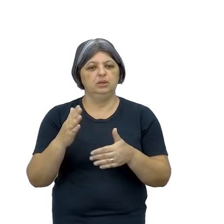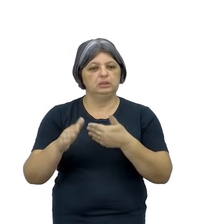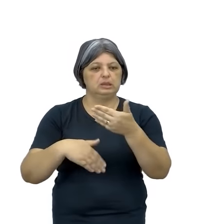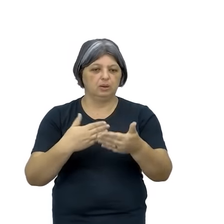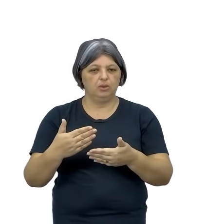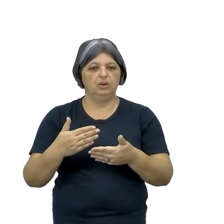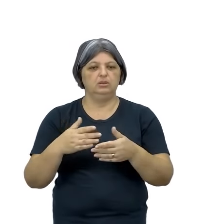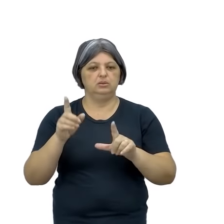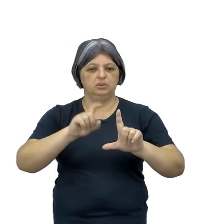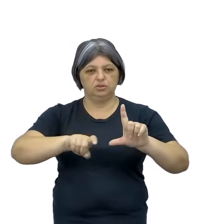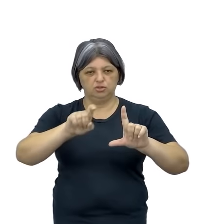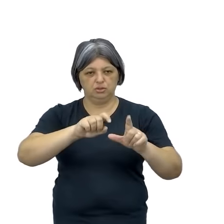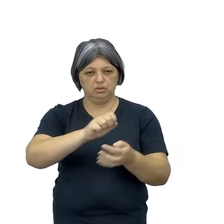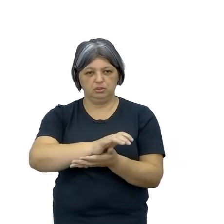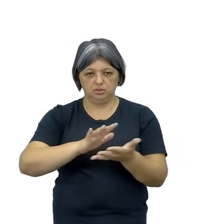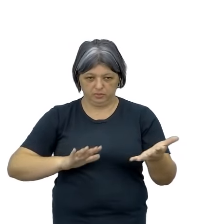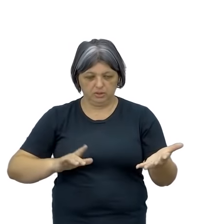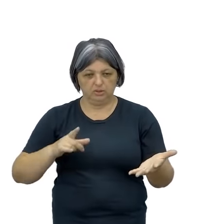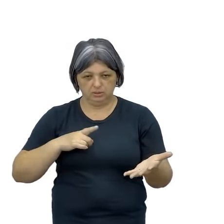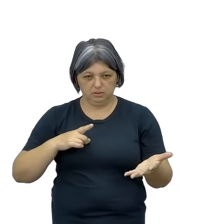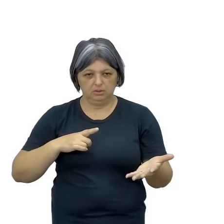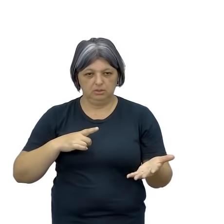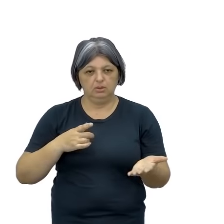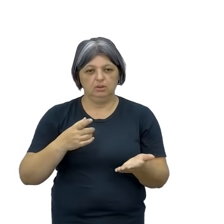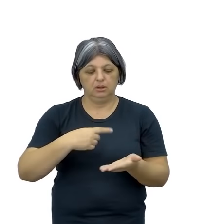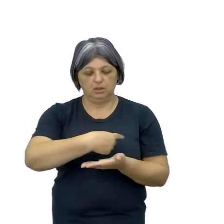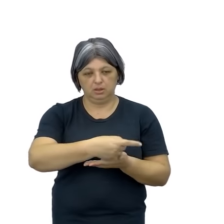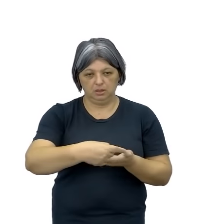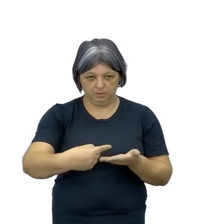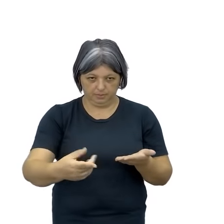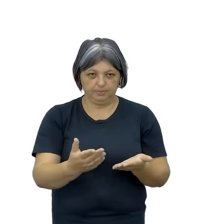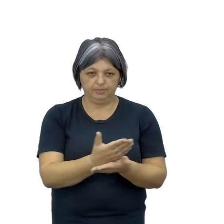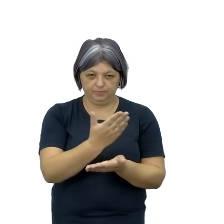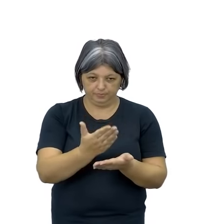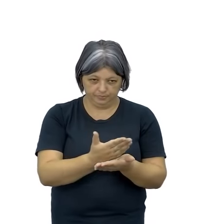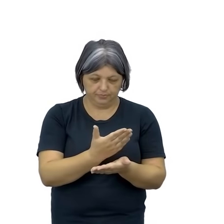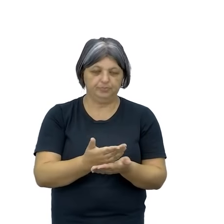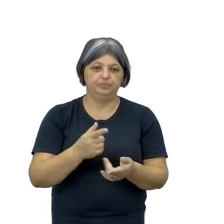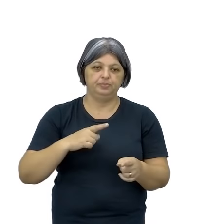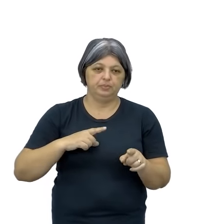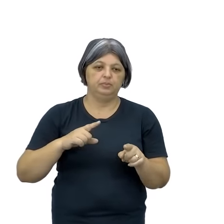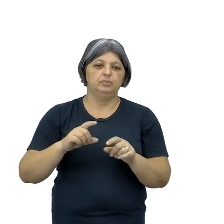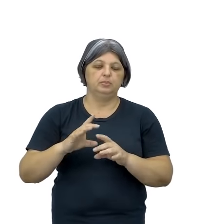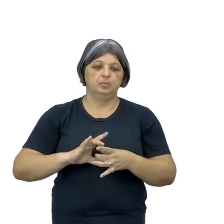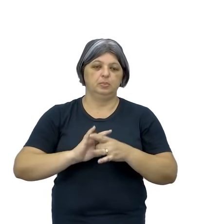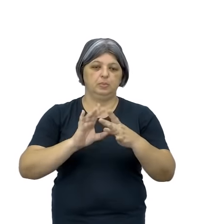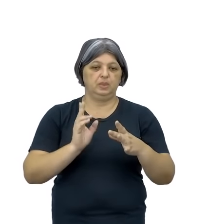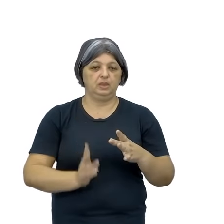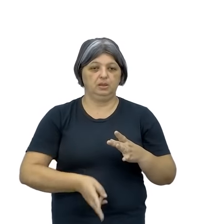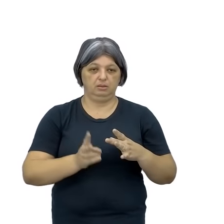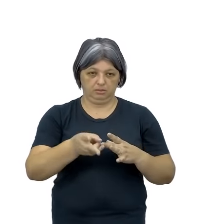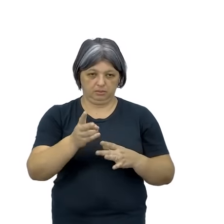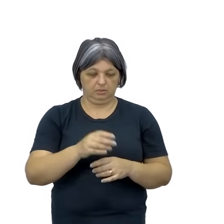de digitais de atividades, são também cadernos com atividades que são disponibilizados